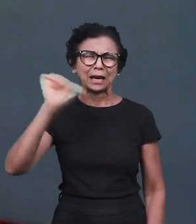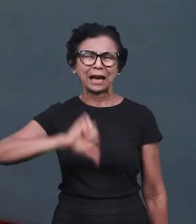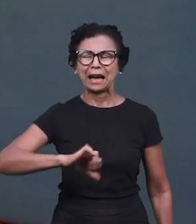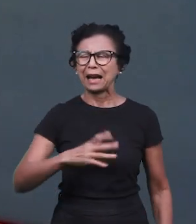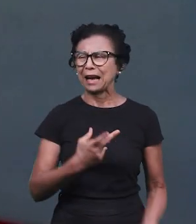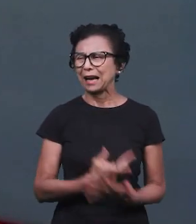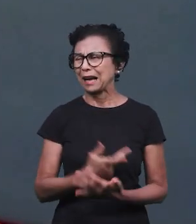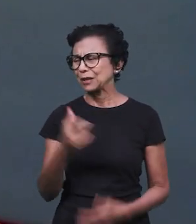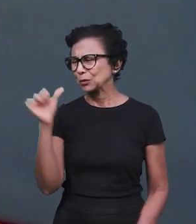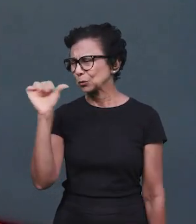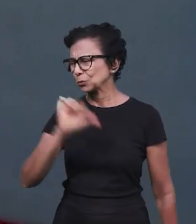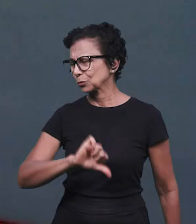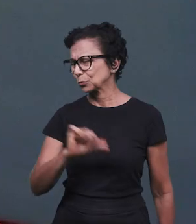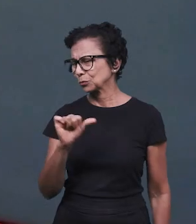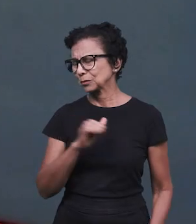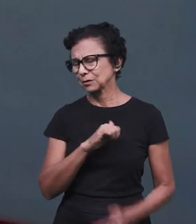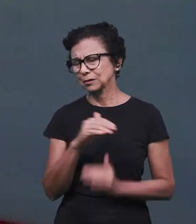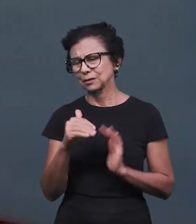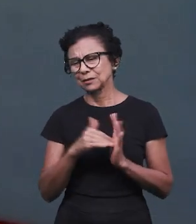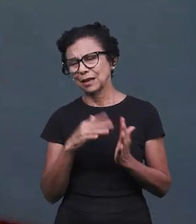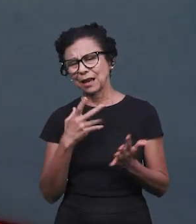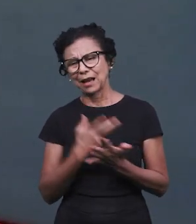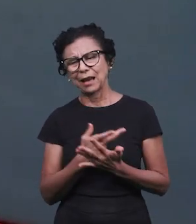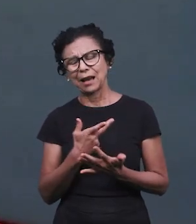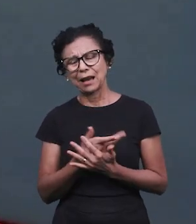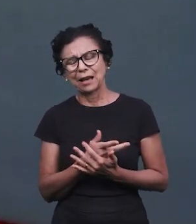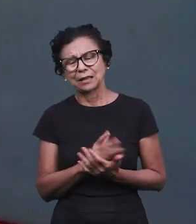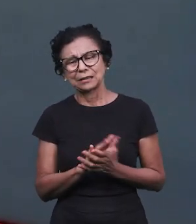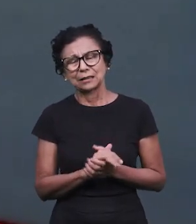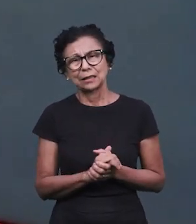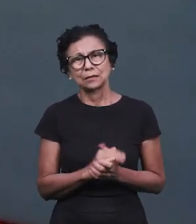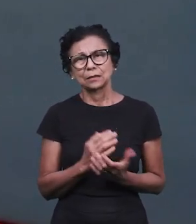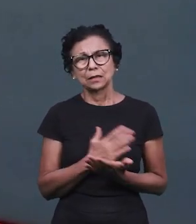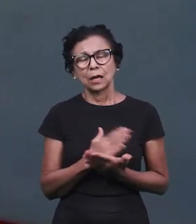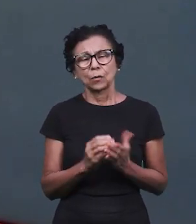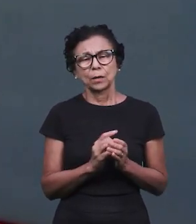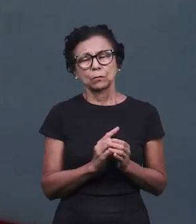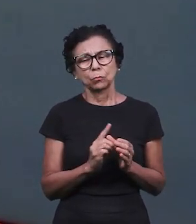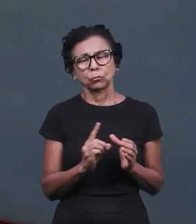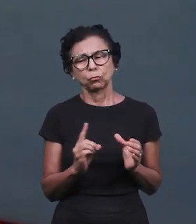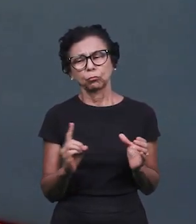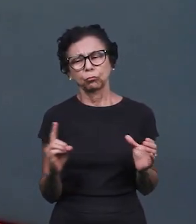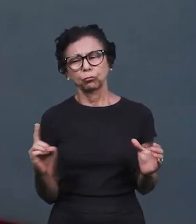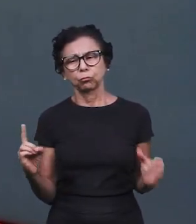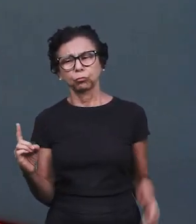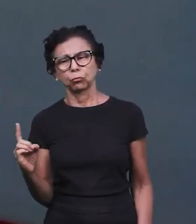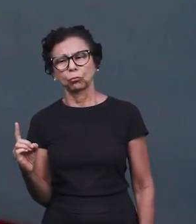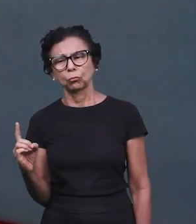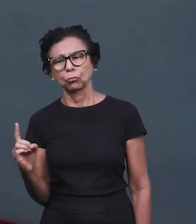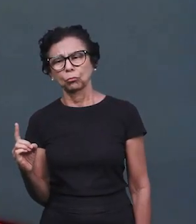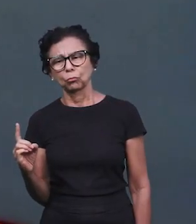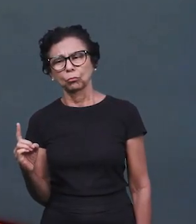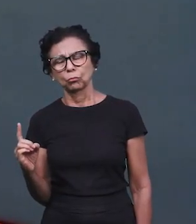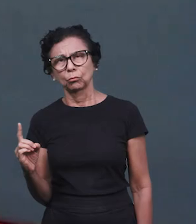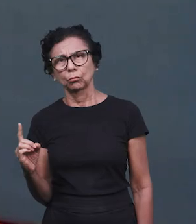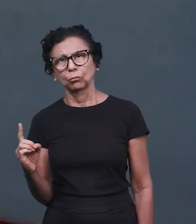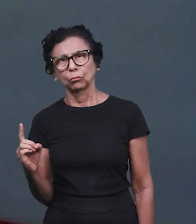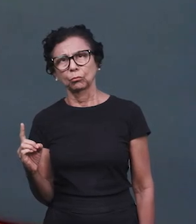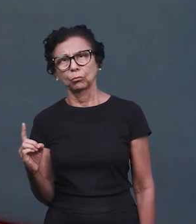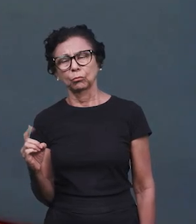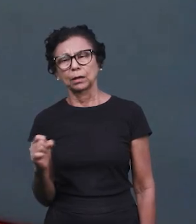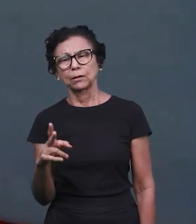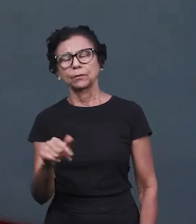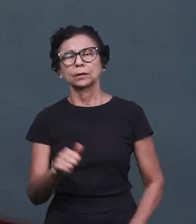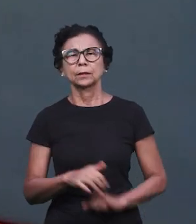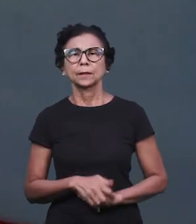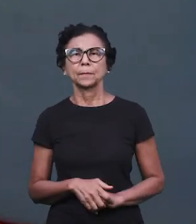vai dar errado, né? E começa a se isolar. Outra coisa, esse isolamento é aquele tá sempre no